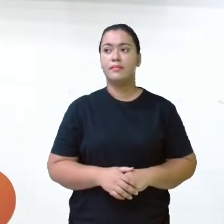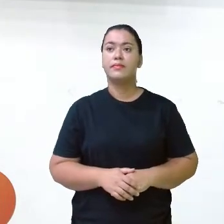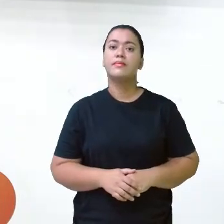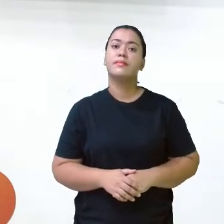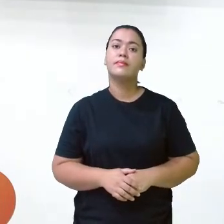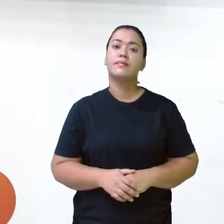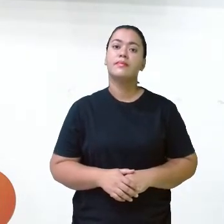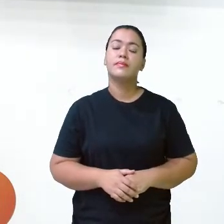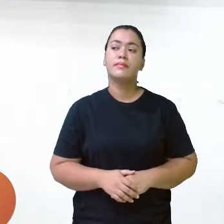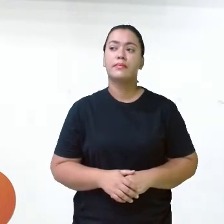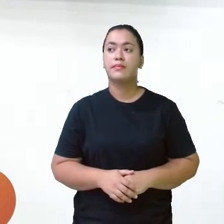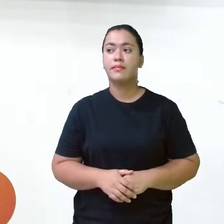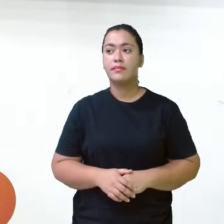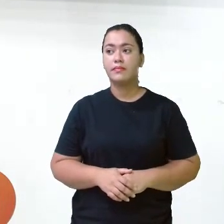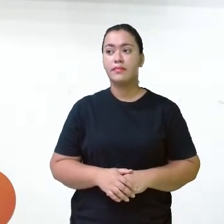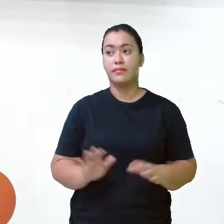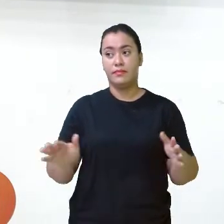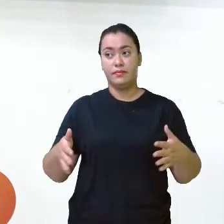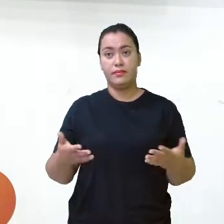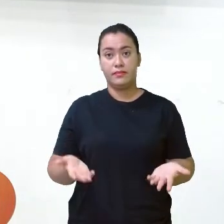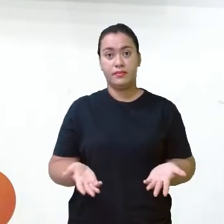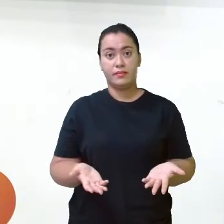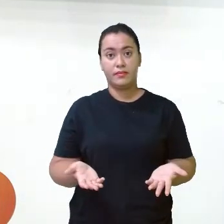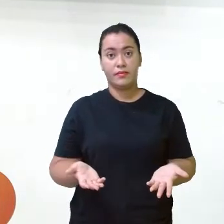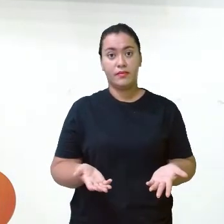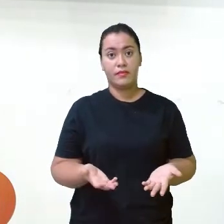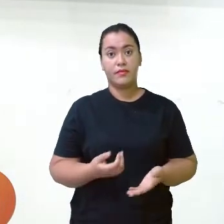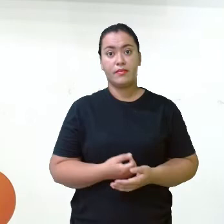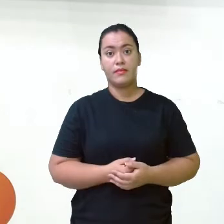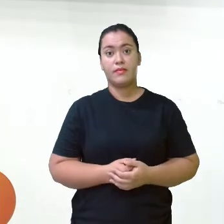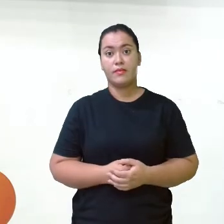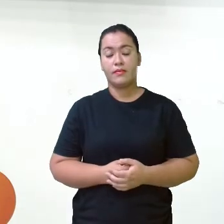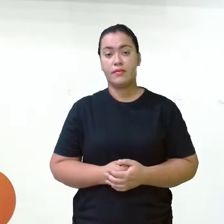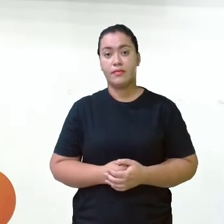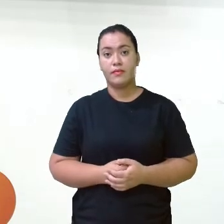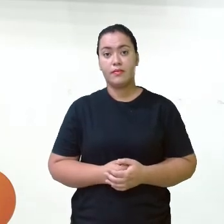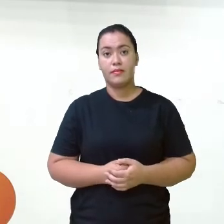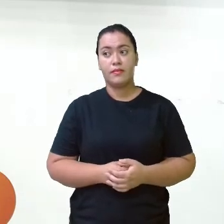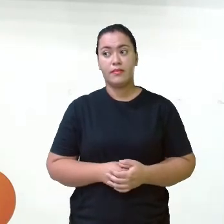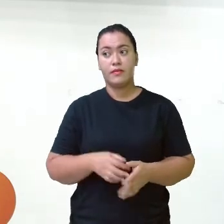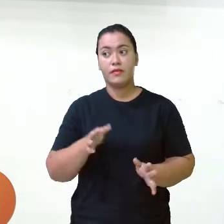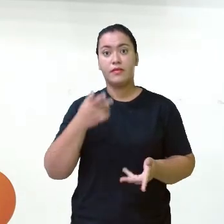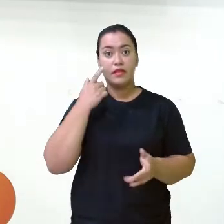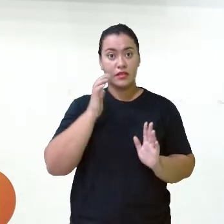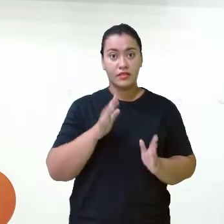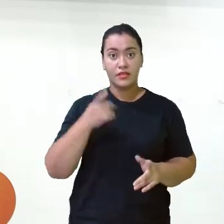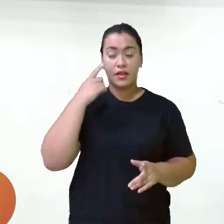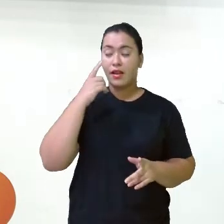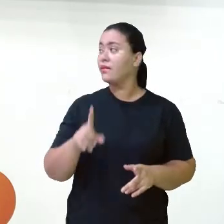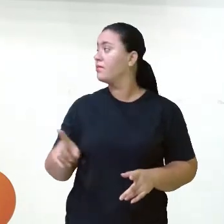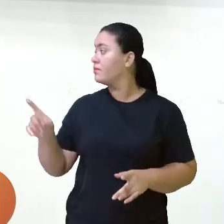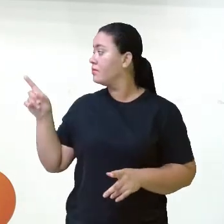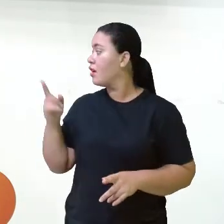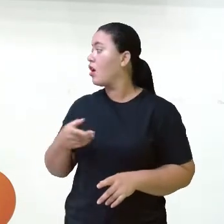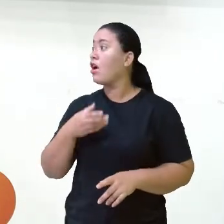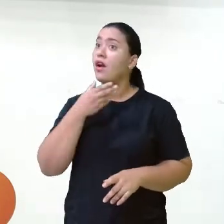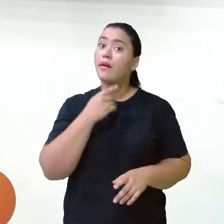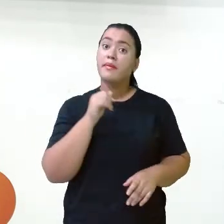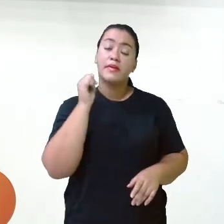Tá bom? E aí, a gente vê também que, como eu falei, masculino e